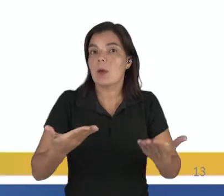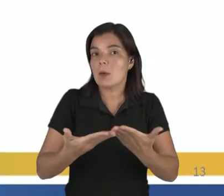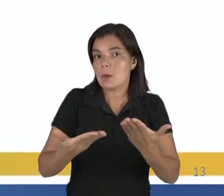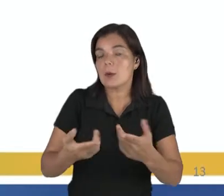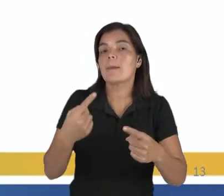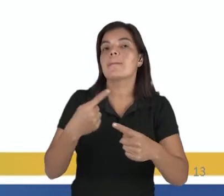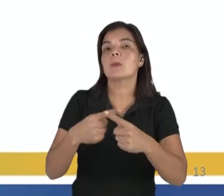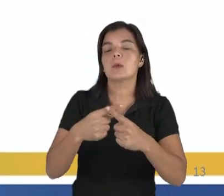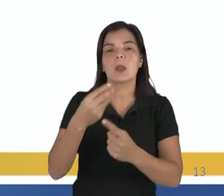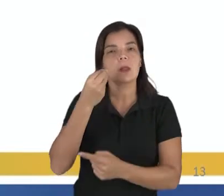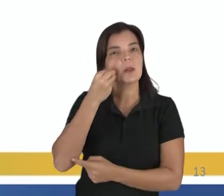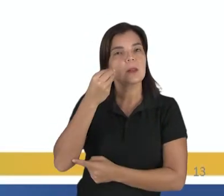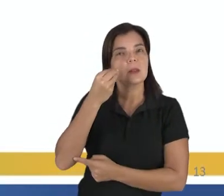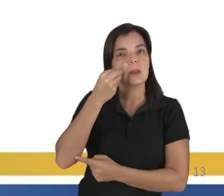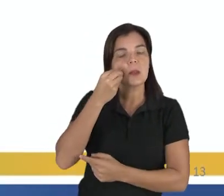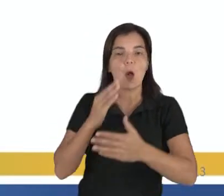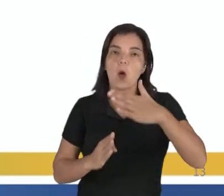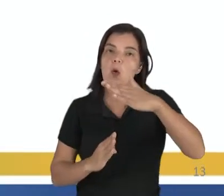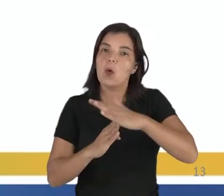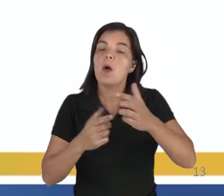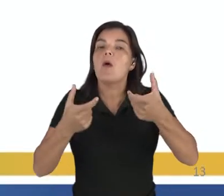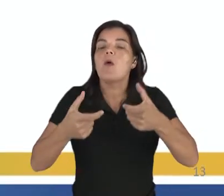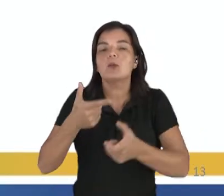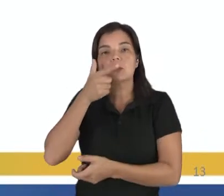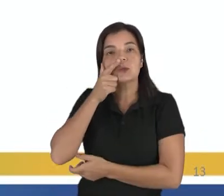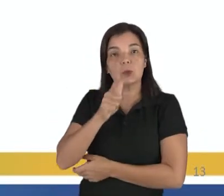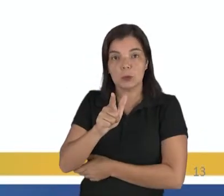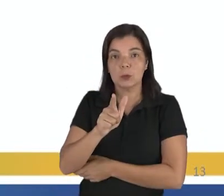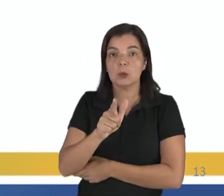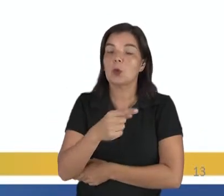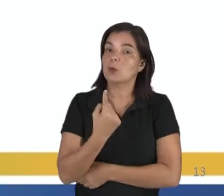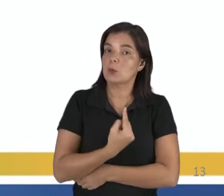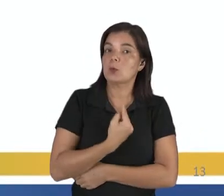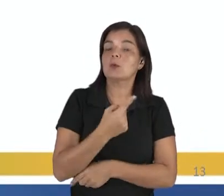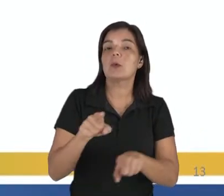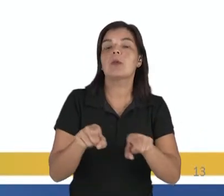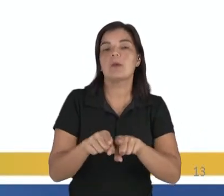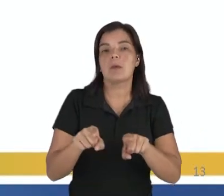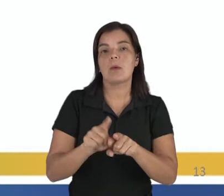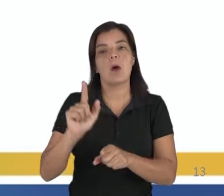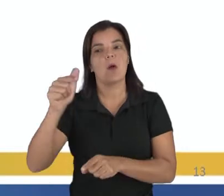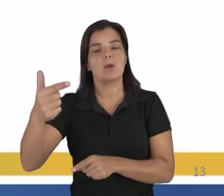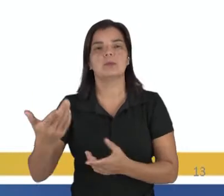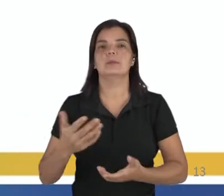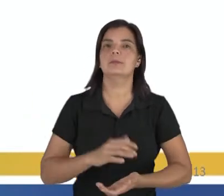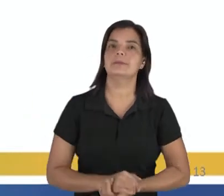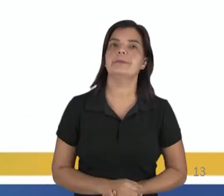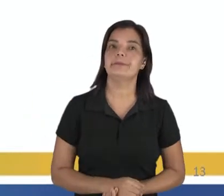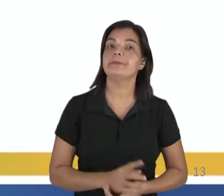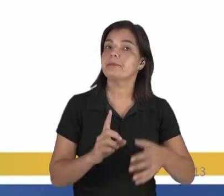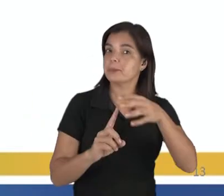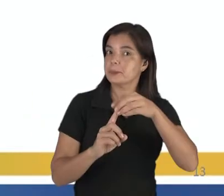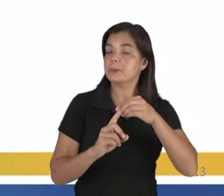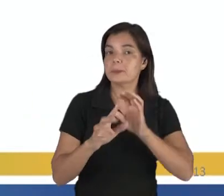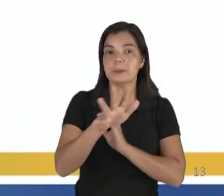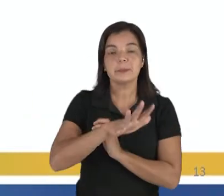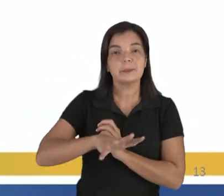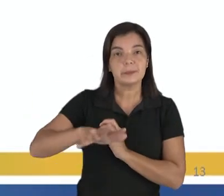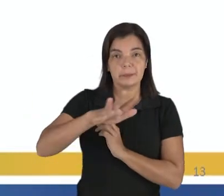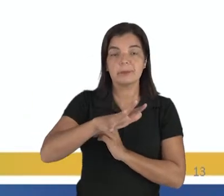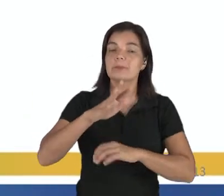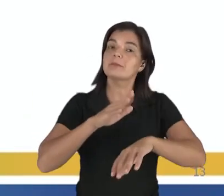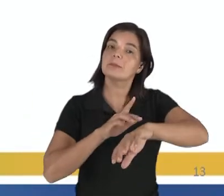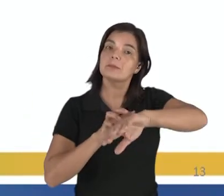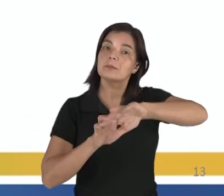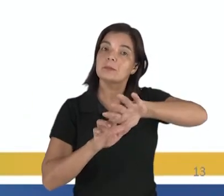faz para testar os seus limites, ver até onde consegue chegar por si e em relação aos outros. O objetivo geral da